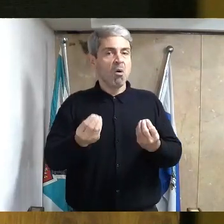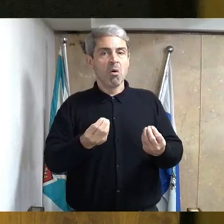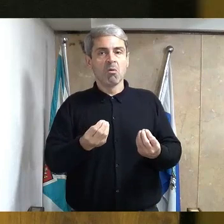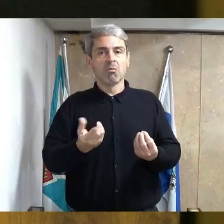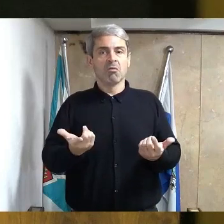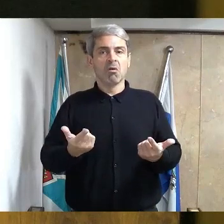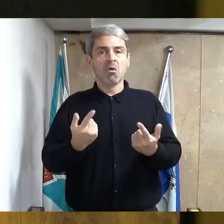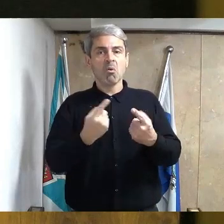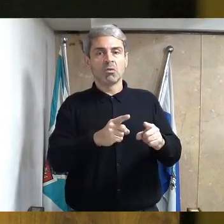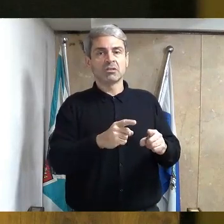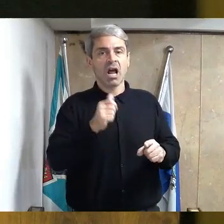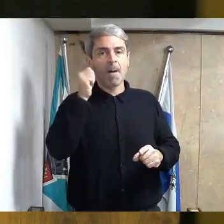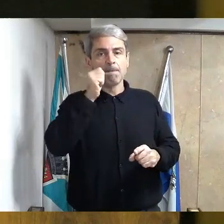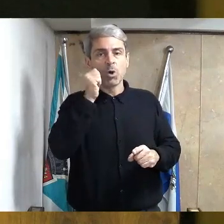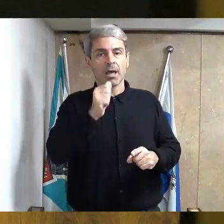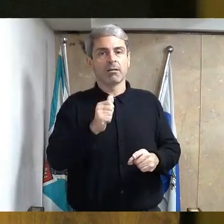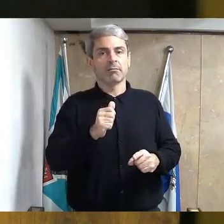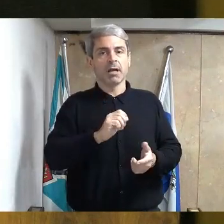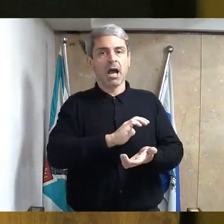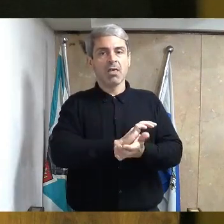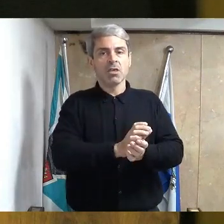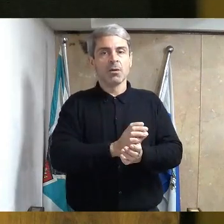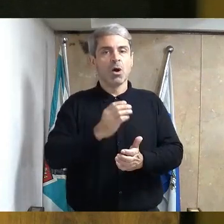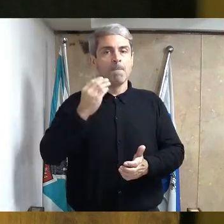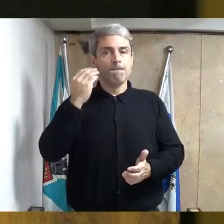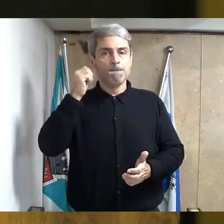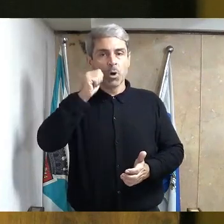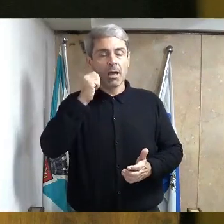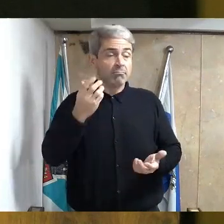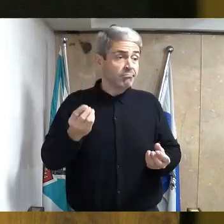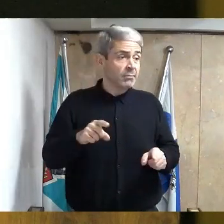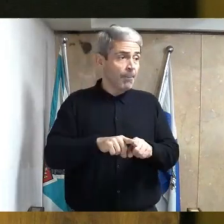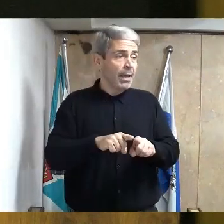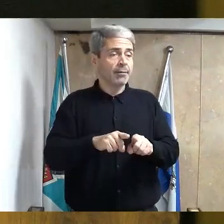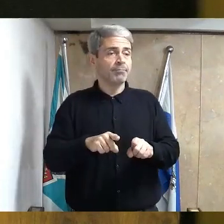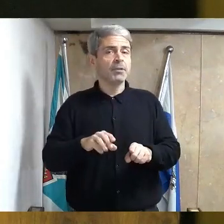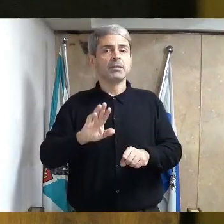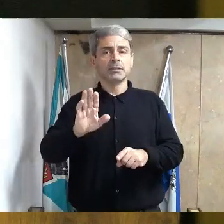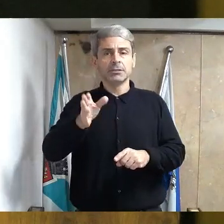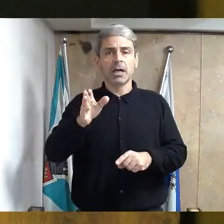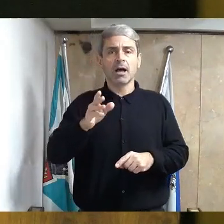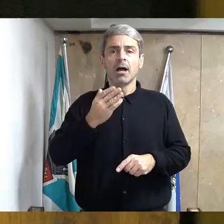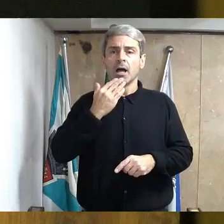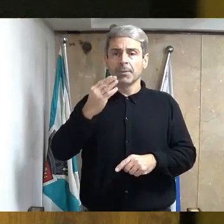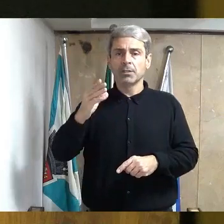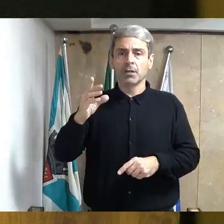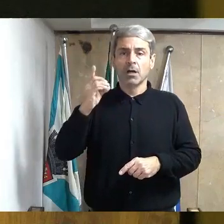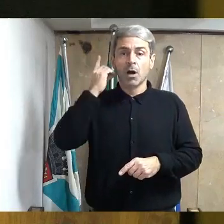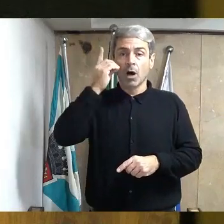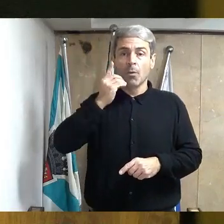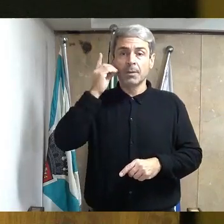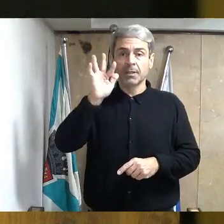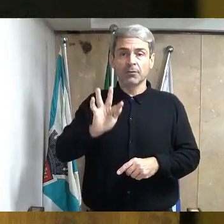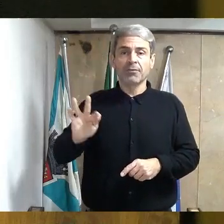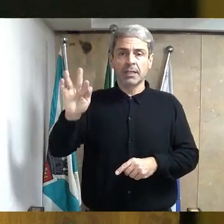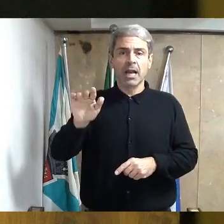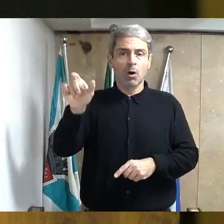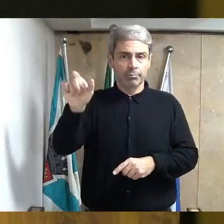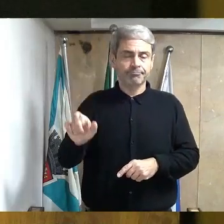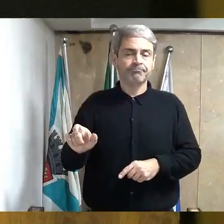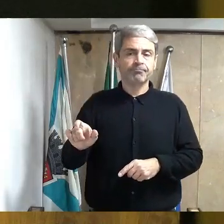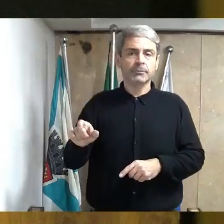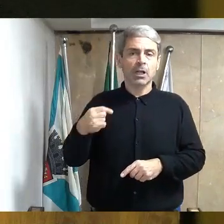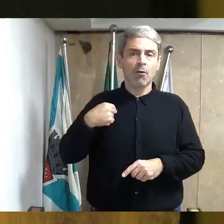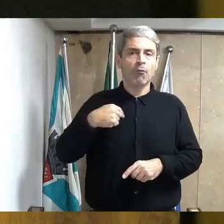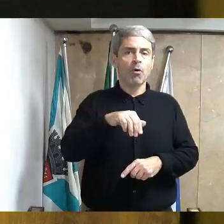xenofobismo. Eu quero dizer, já solicitei ao Marcos Tavares, que vou para as ruas,